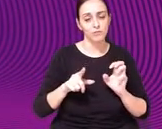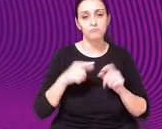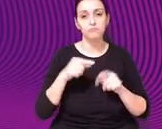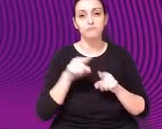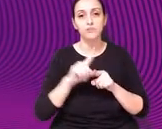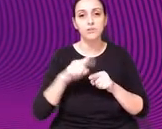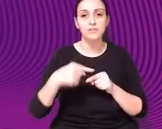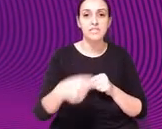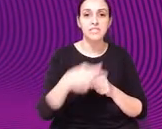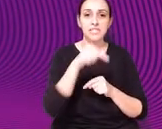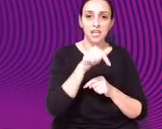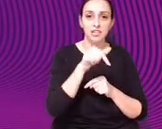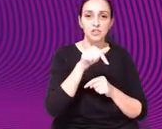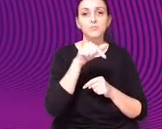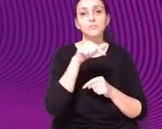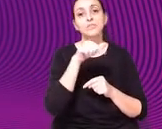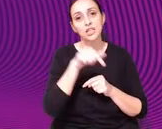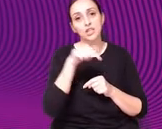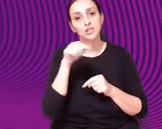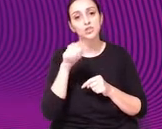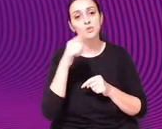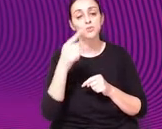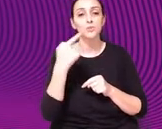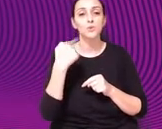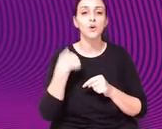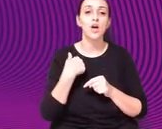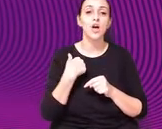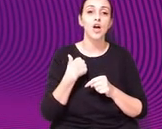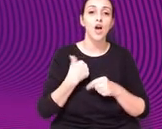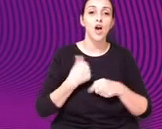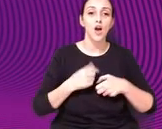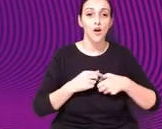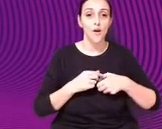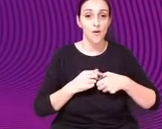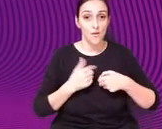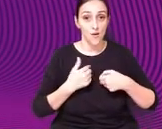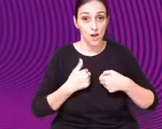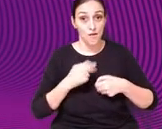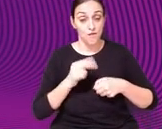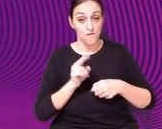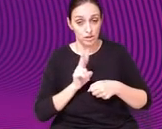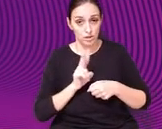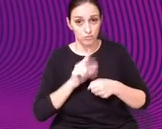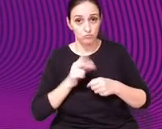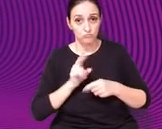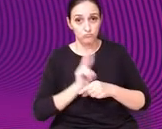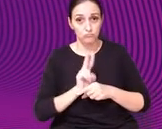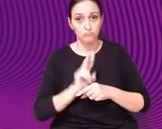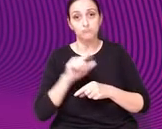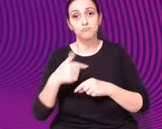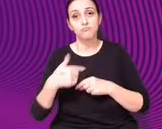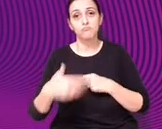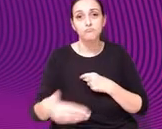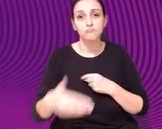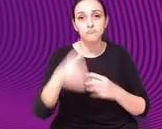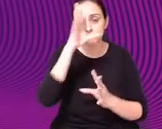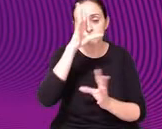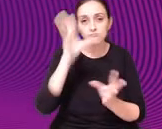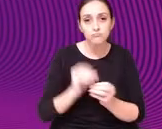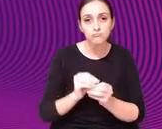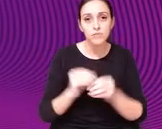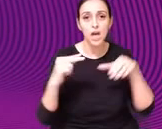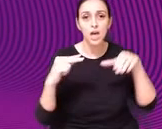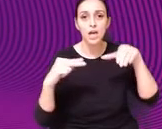071, o ventrículo dilatado com o VD preservado. Então, o laudo da ressonância, ela